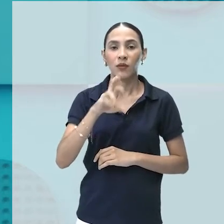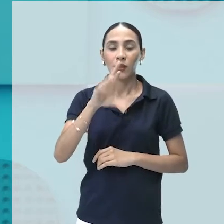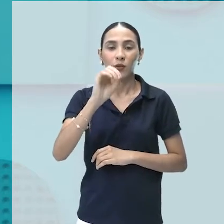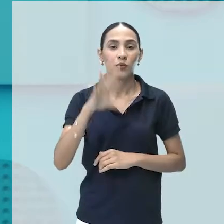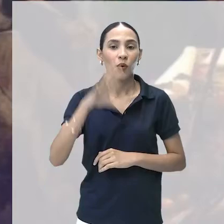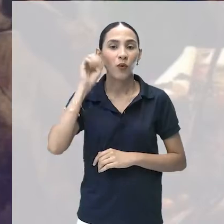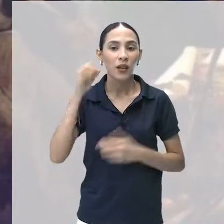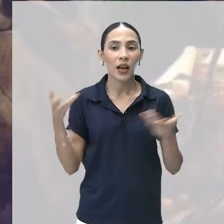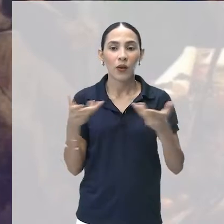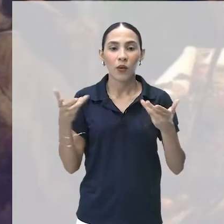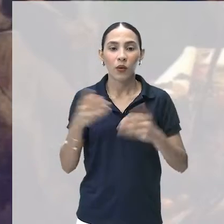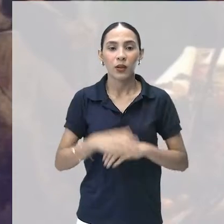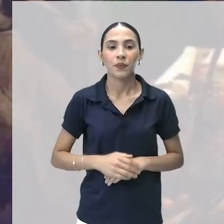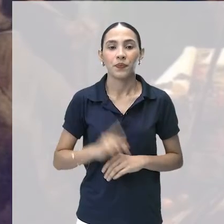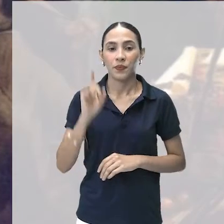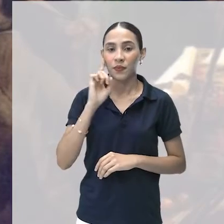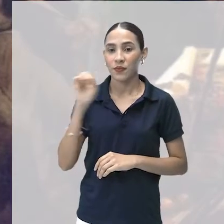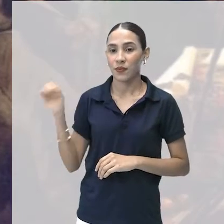ouvir?